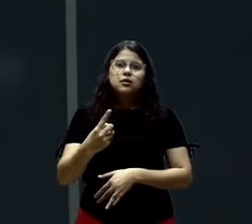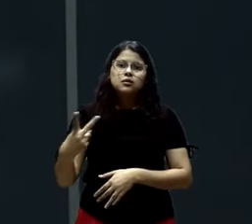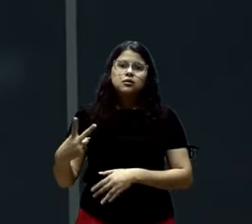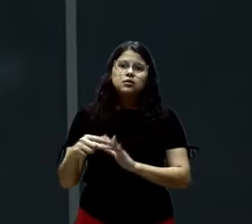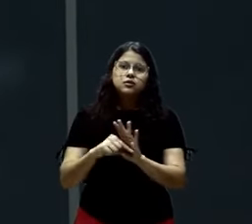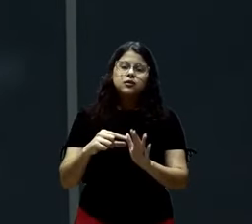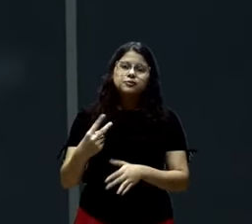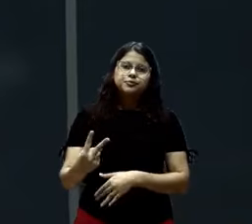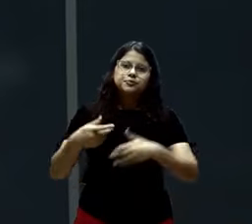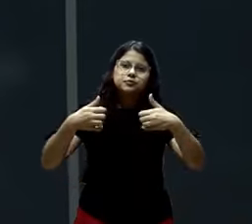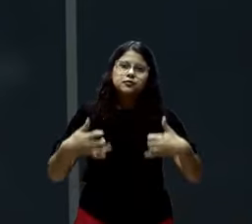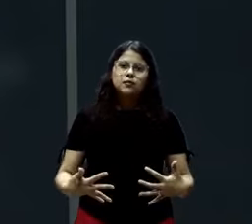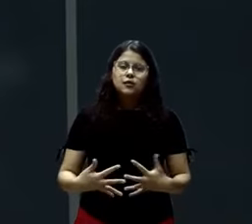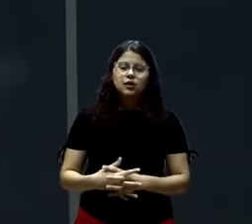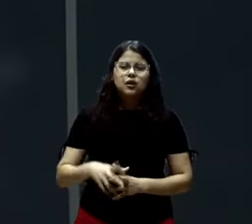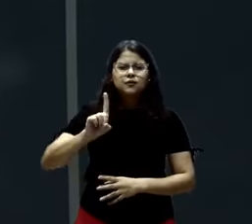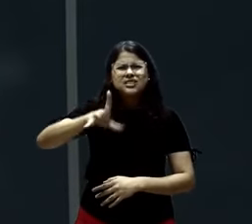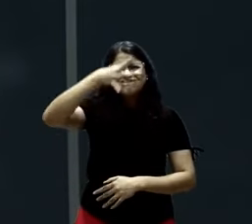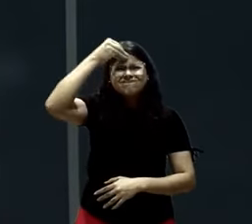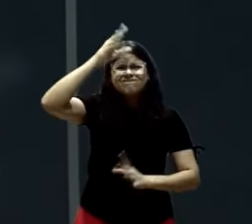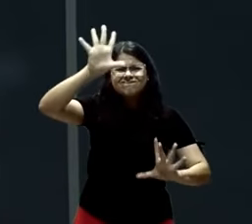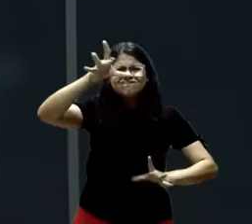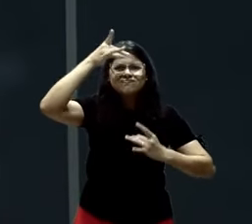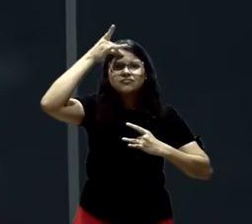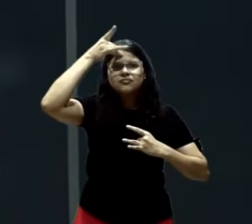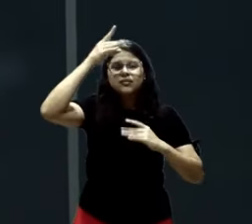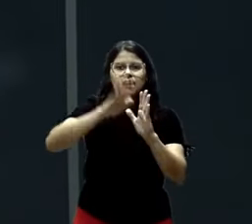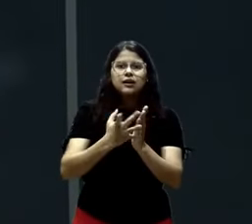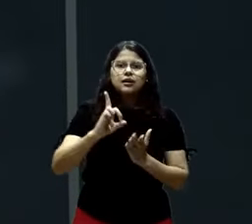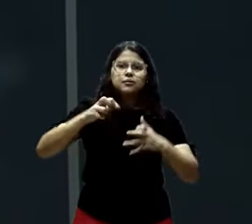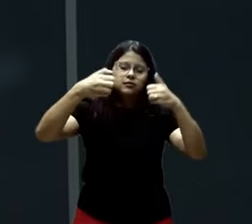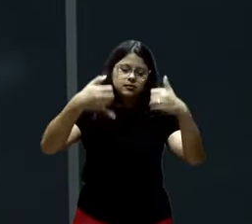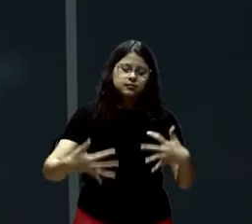2, para você guardar no seu coração. Olha o que o texto vai dizer: